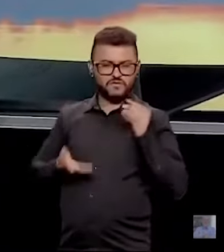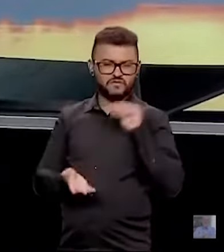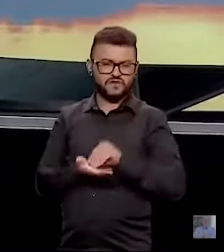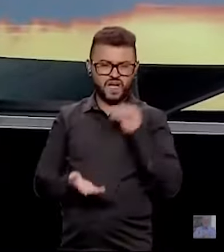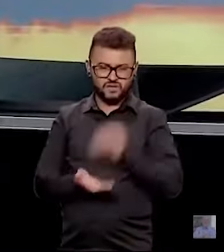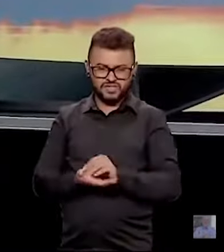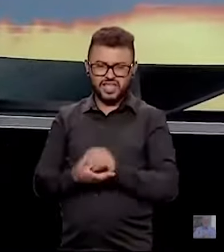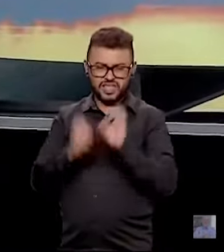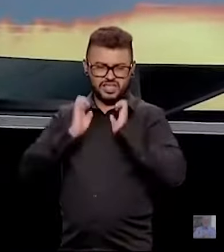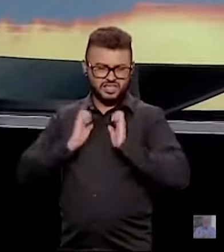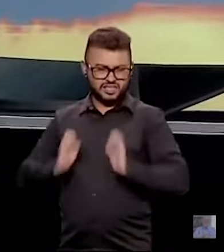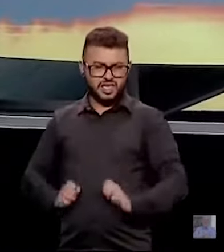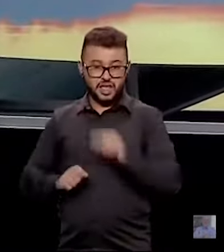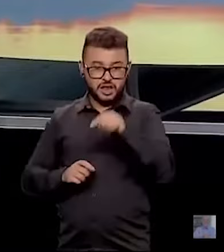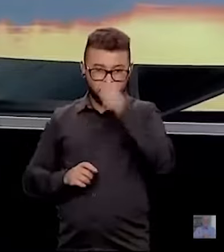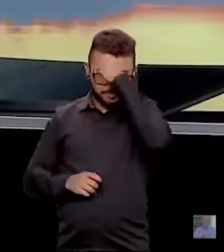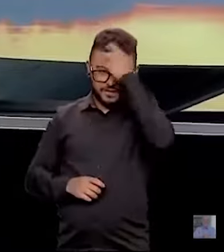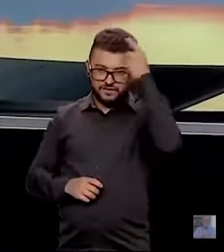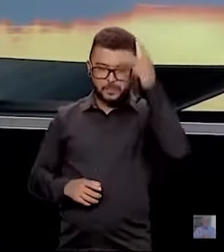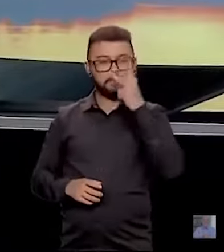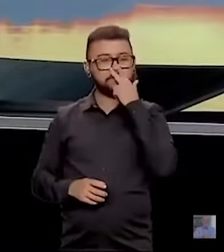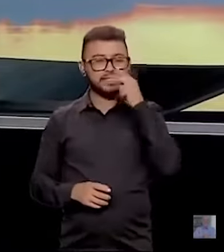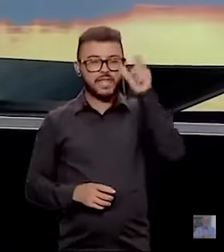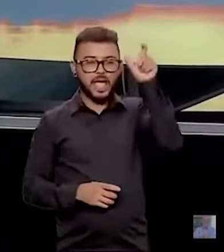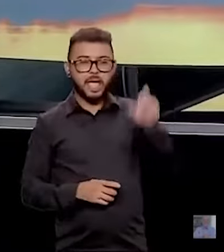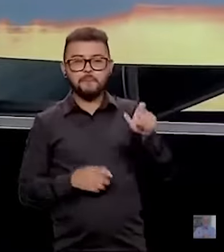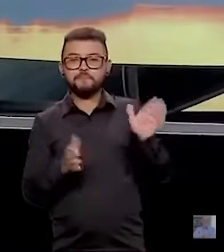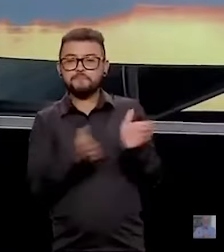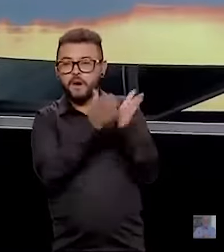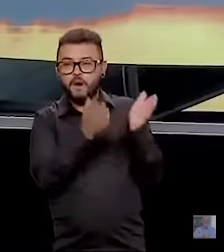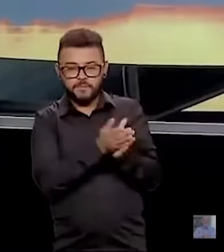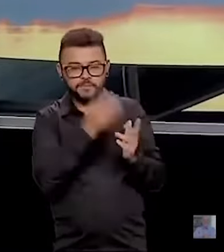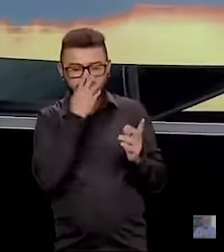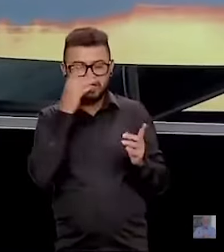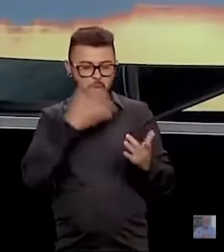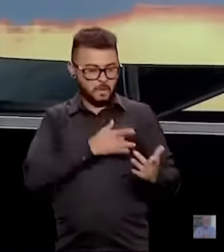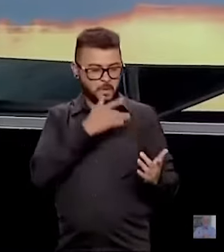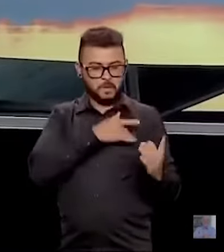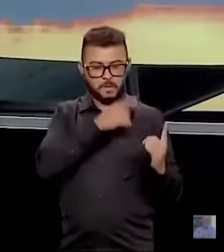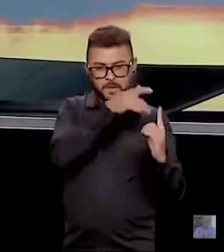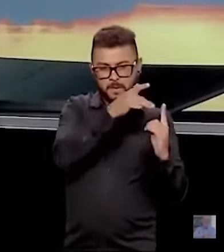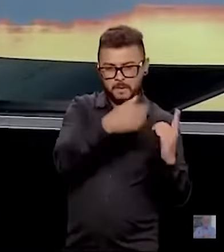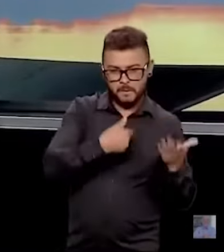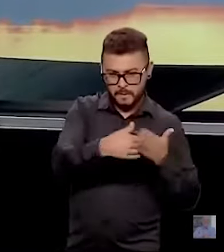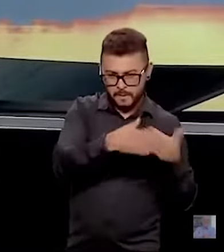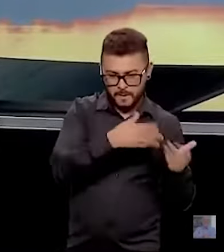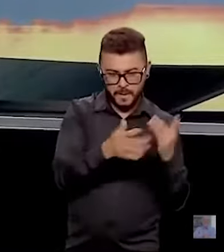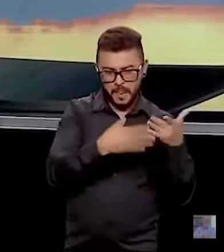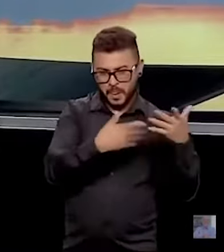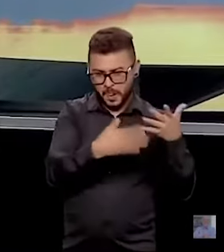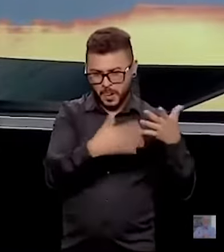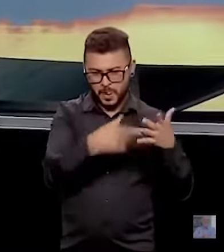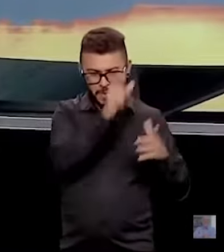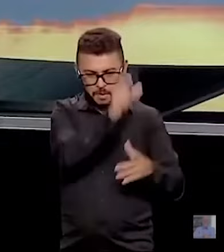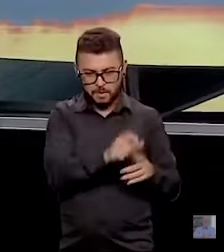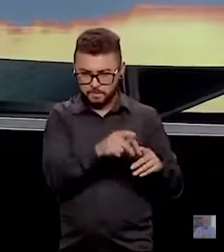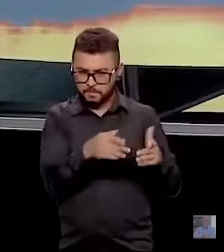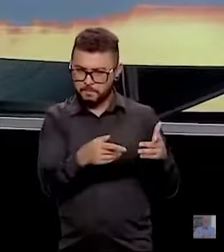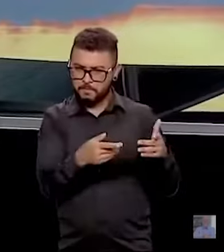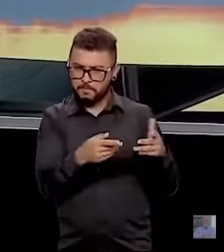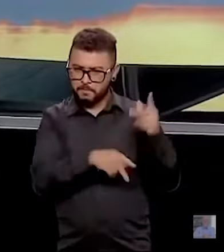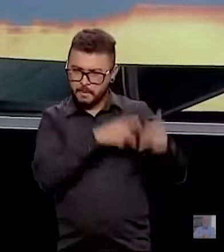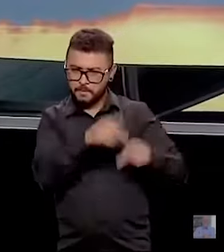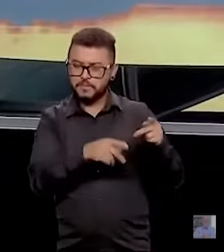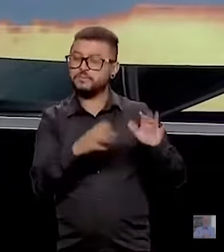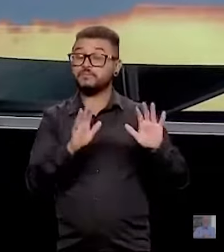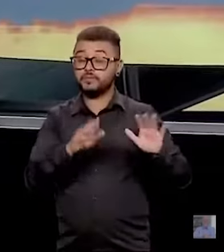cara humano. Significa que esse prefeito acha que pobre tem que ser tratado como se fosse uma coisa qualquer e não